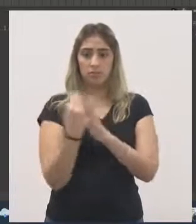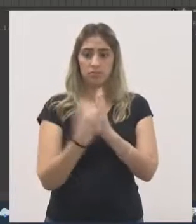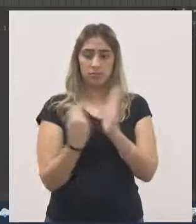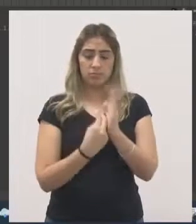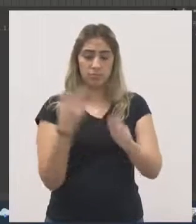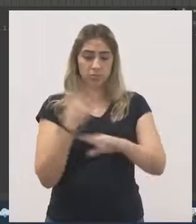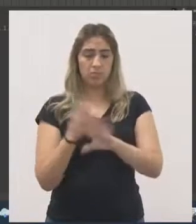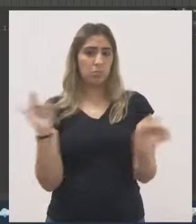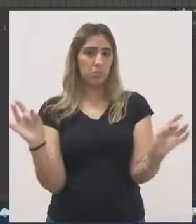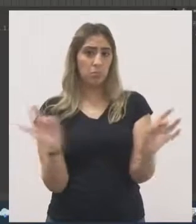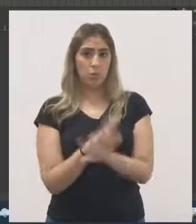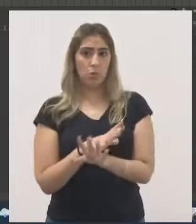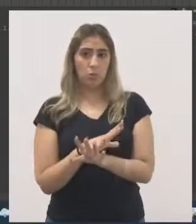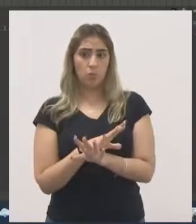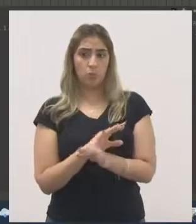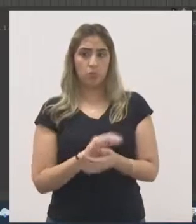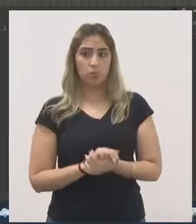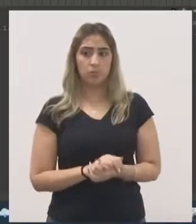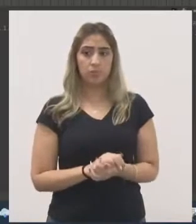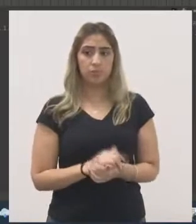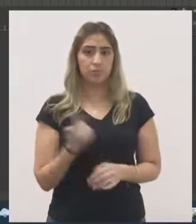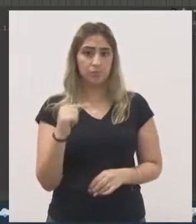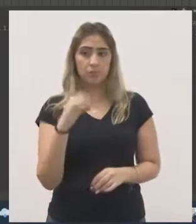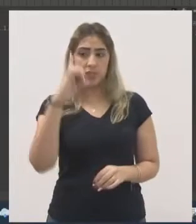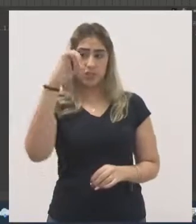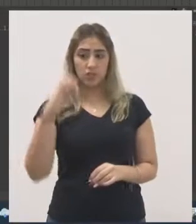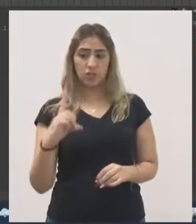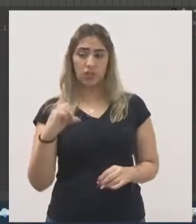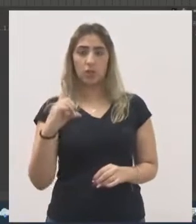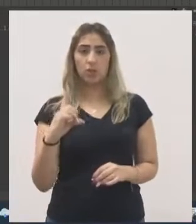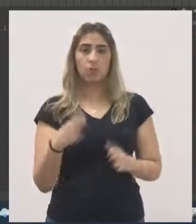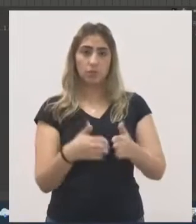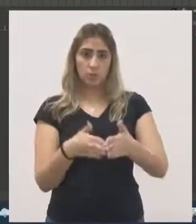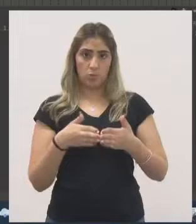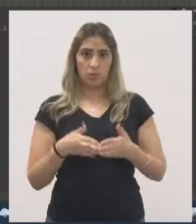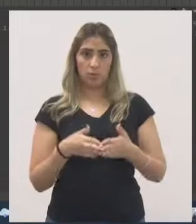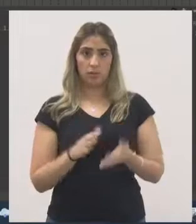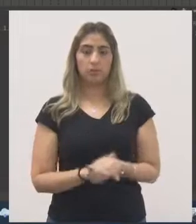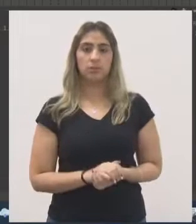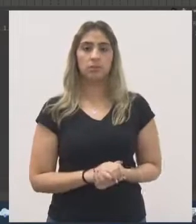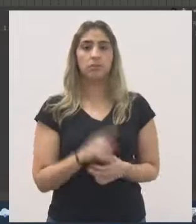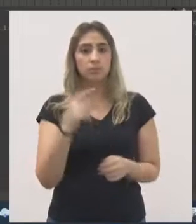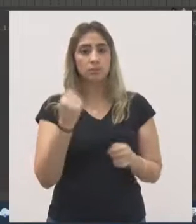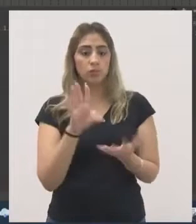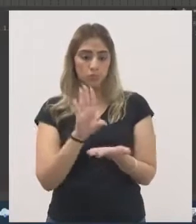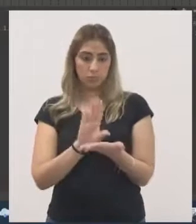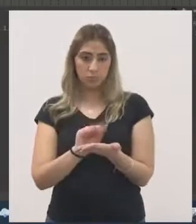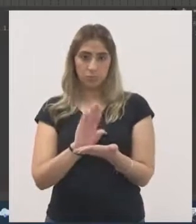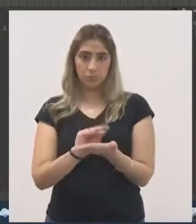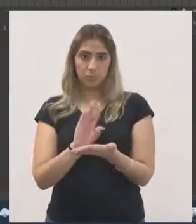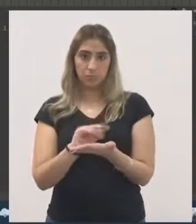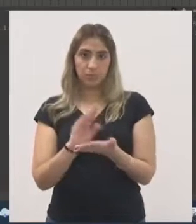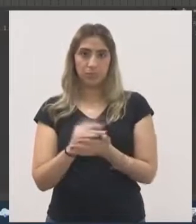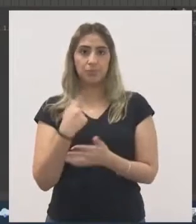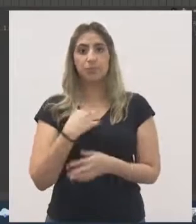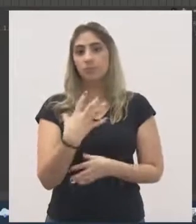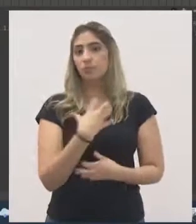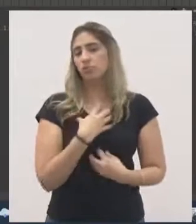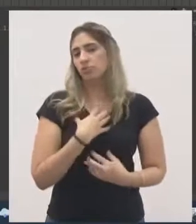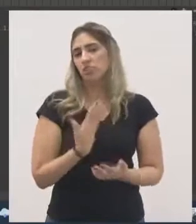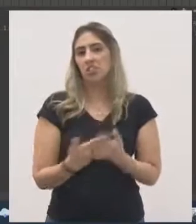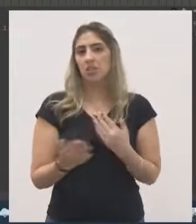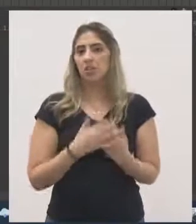vinhetas prontas que não tenham direitos autorais. Você pode fazer o download em alguma plataforma,